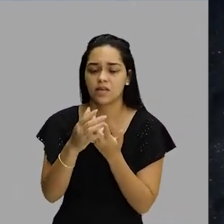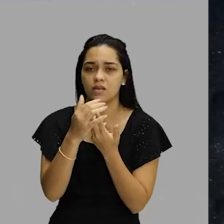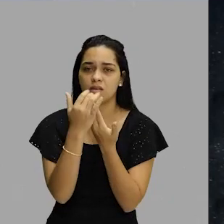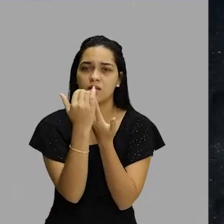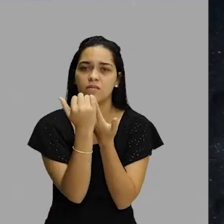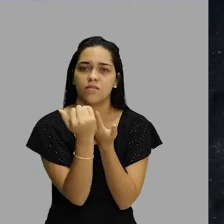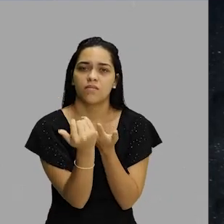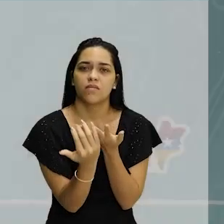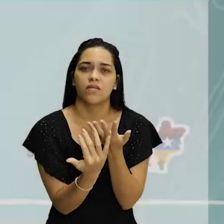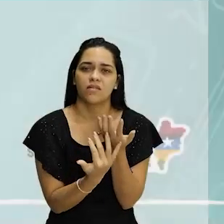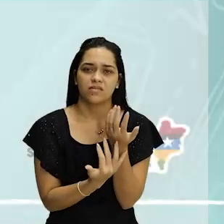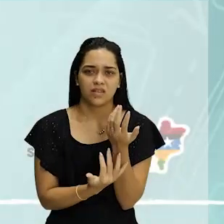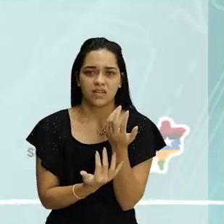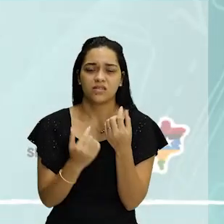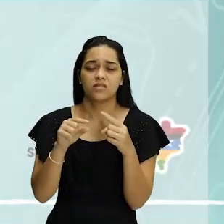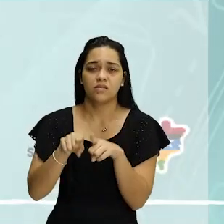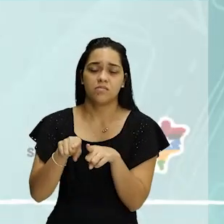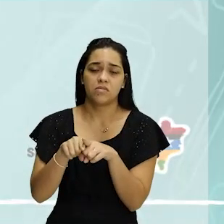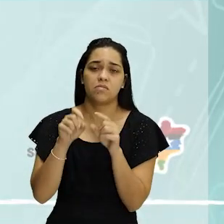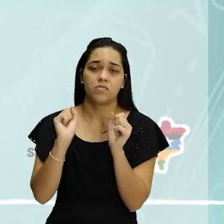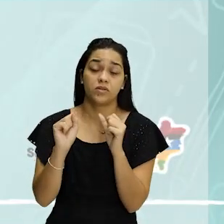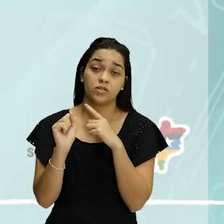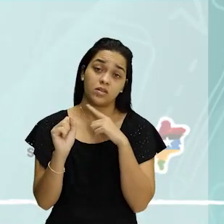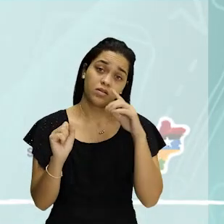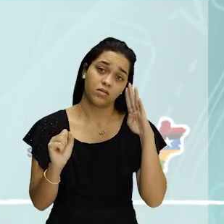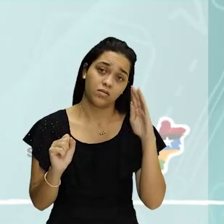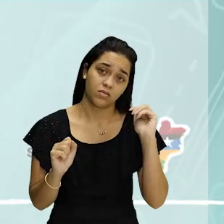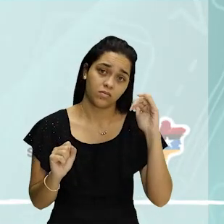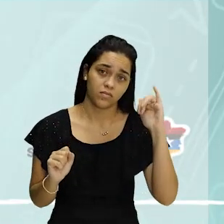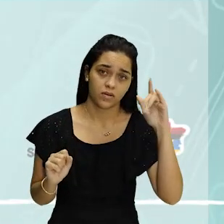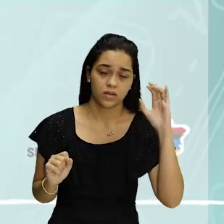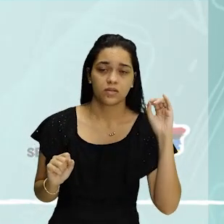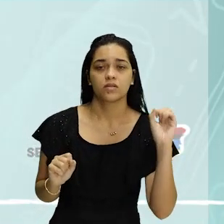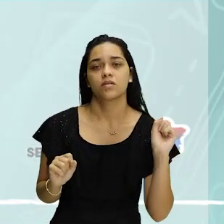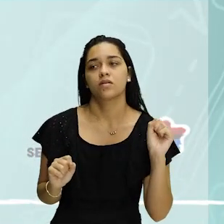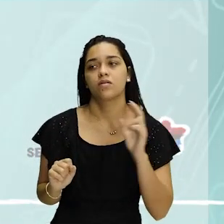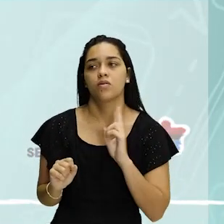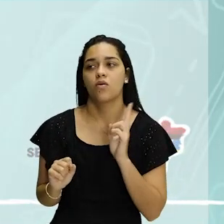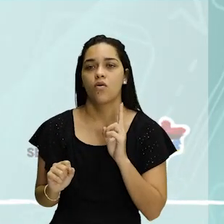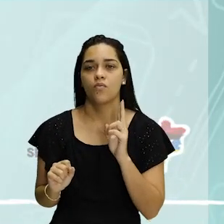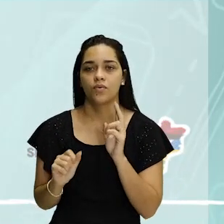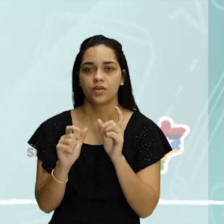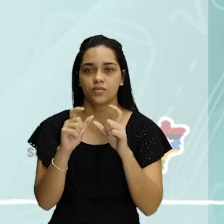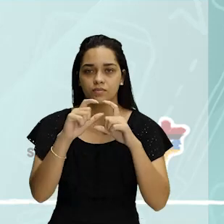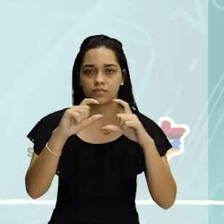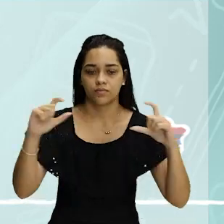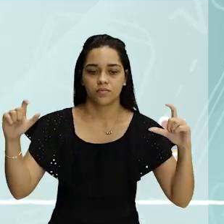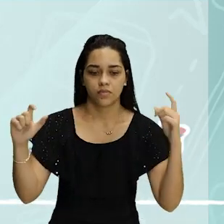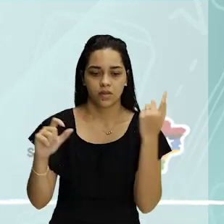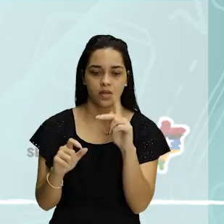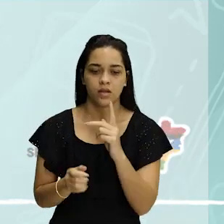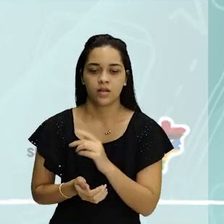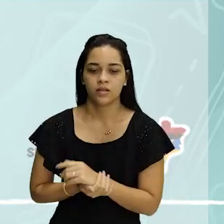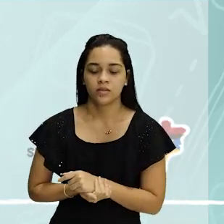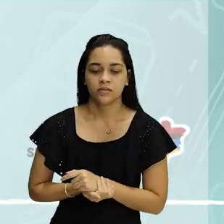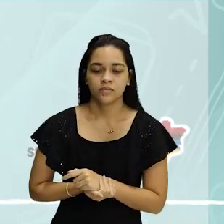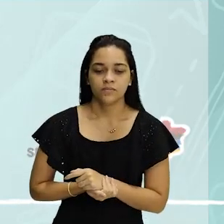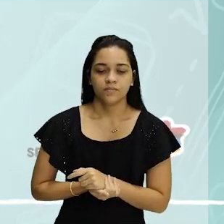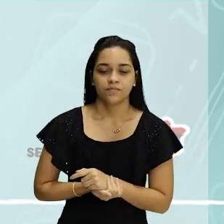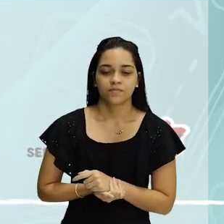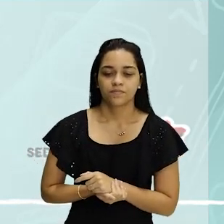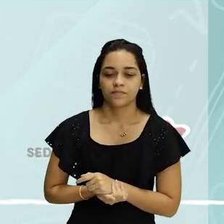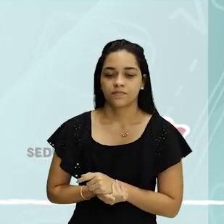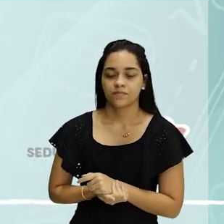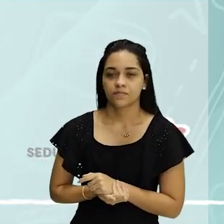dedos. É causada por um bacilo, esse aqui é o nome científico dele, Mycobacterium lepre,